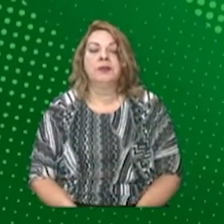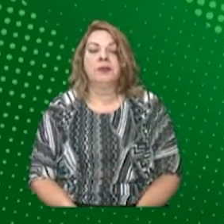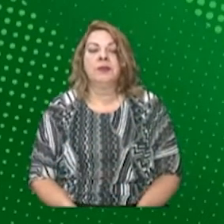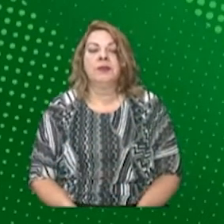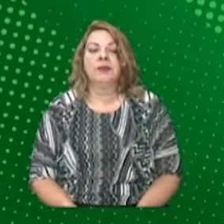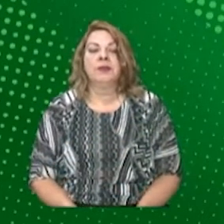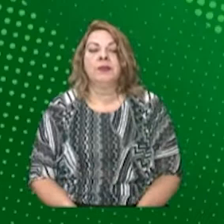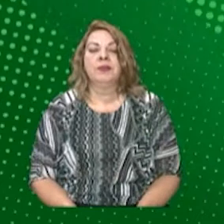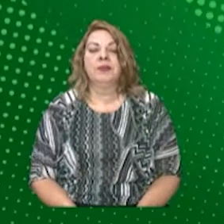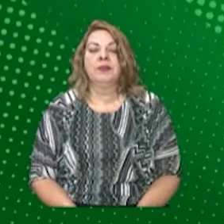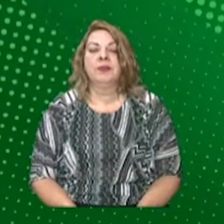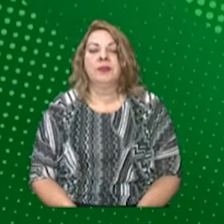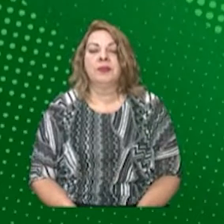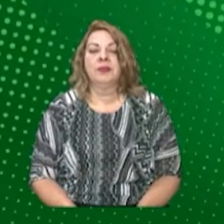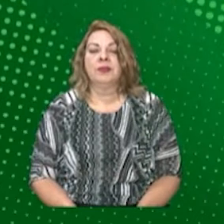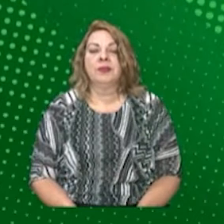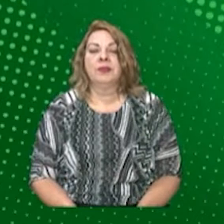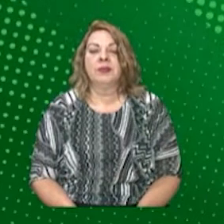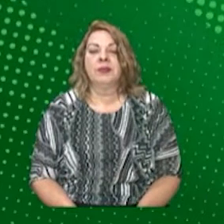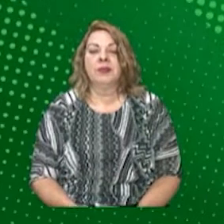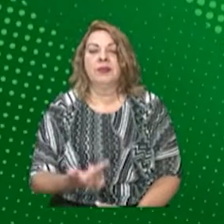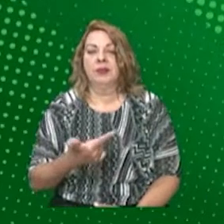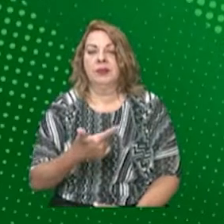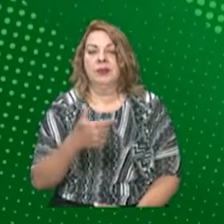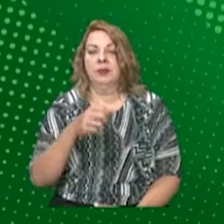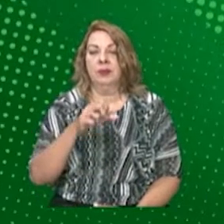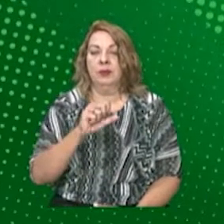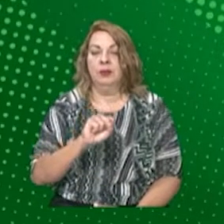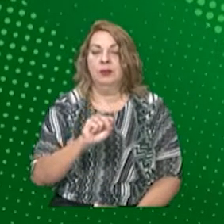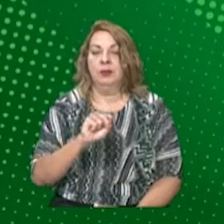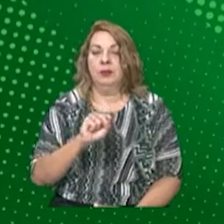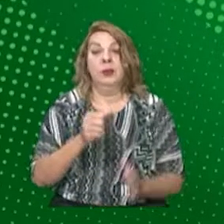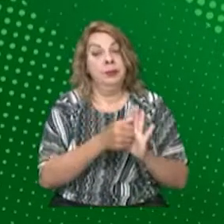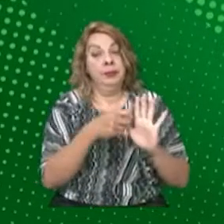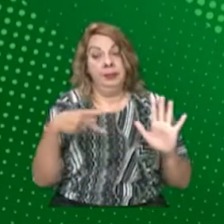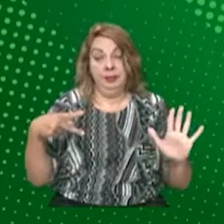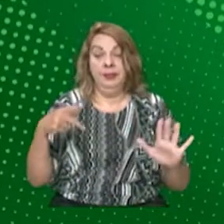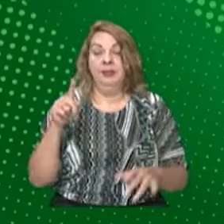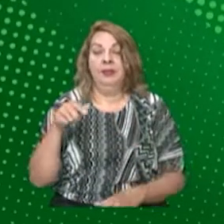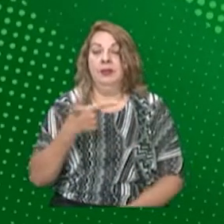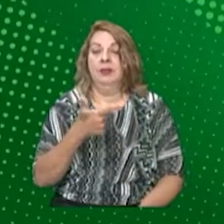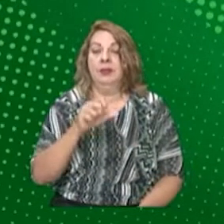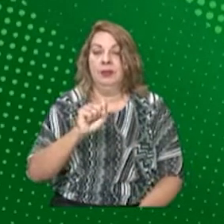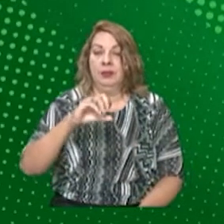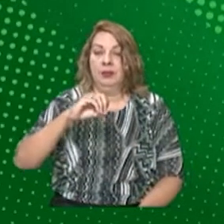leva R$500. E aqui também, olha só, pelo aplicativo Sim